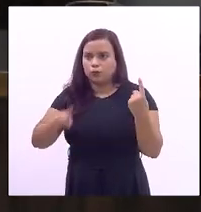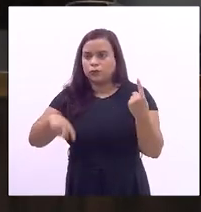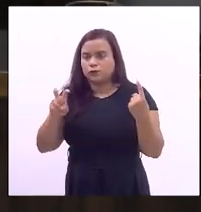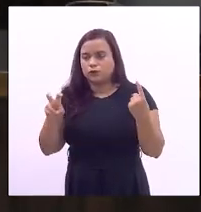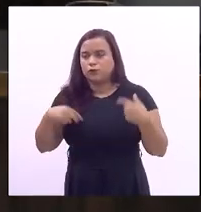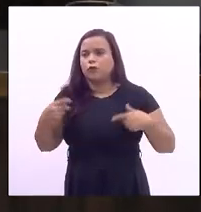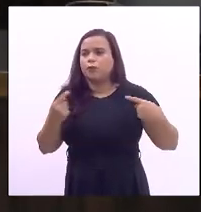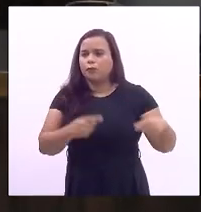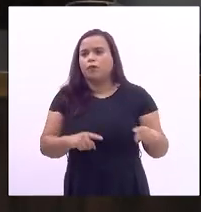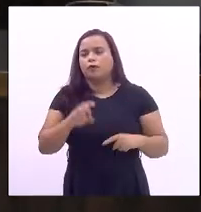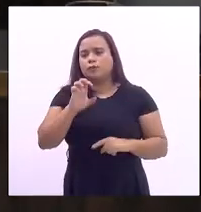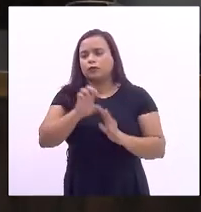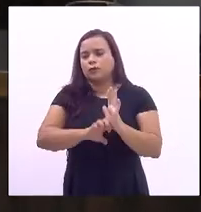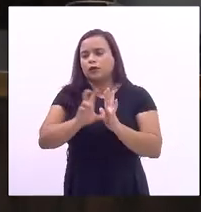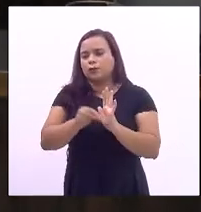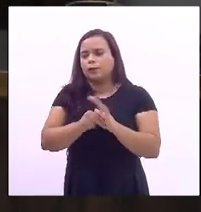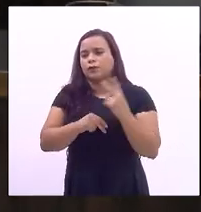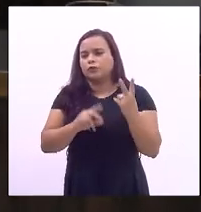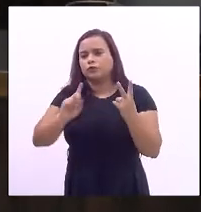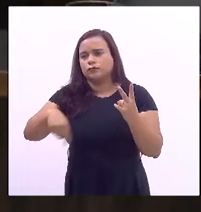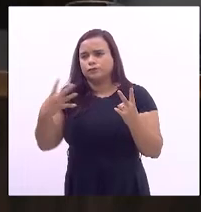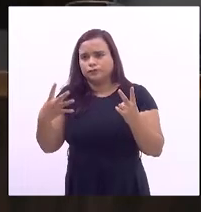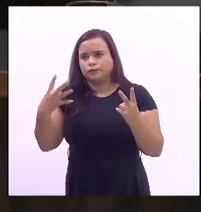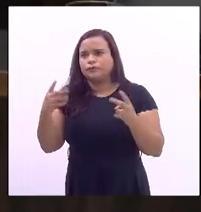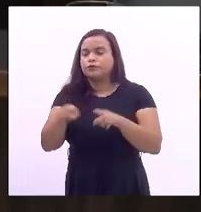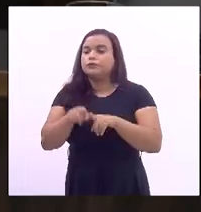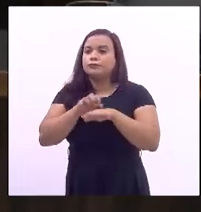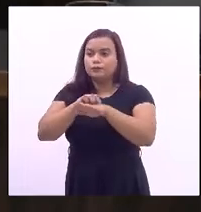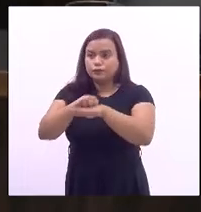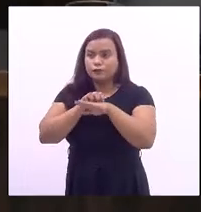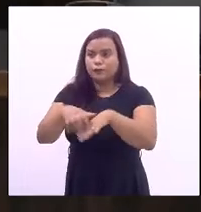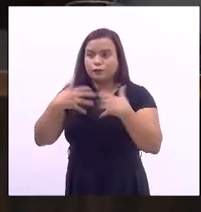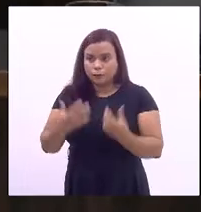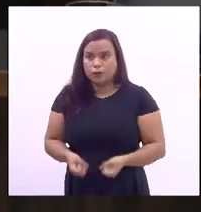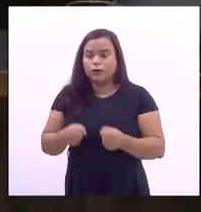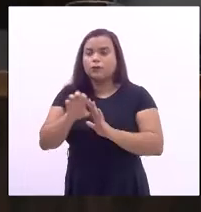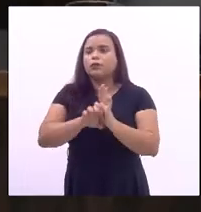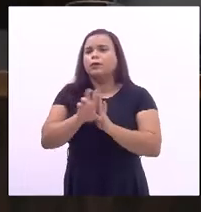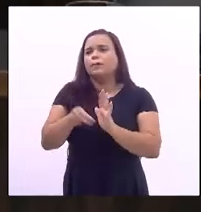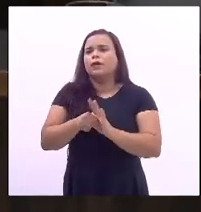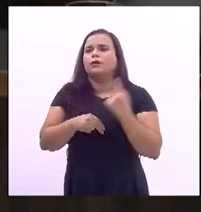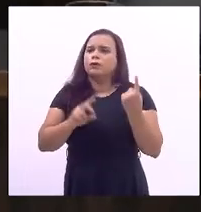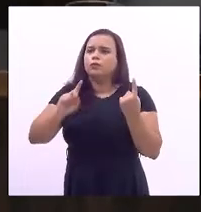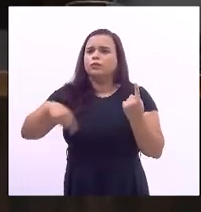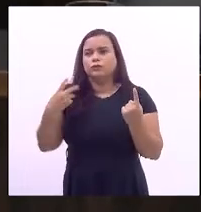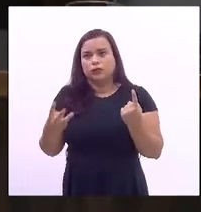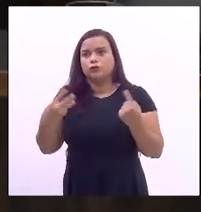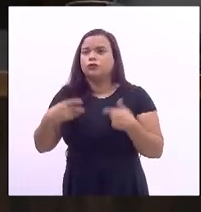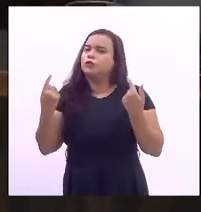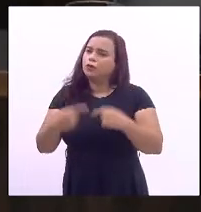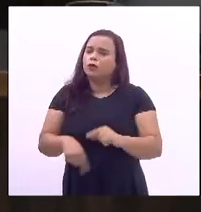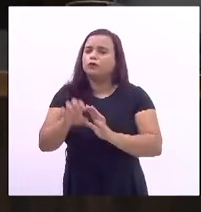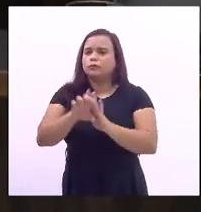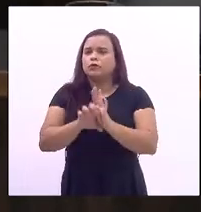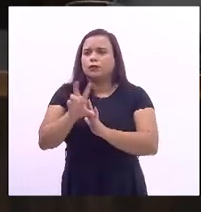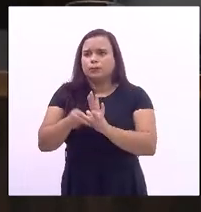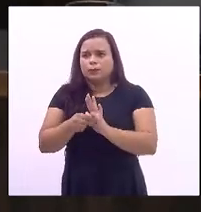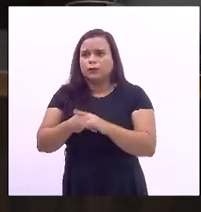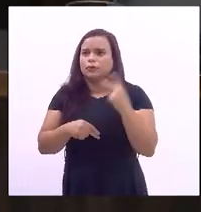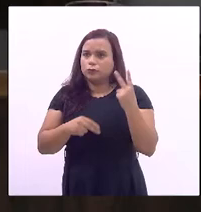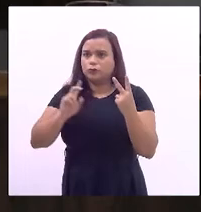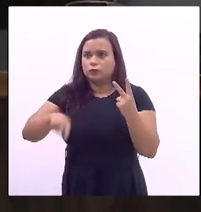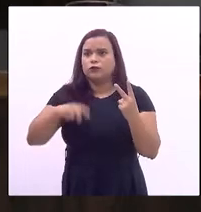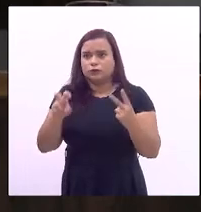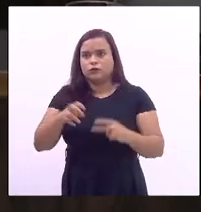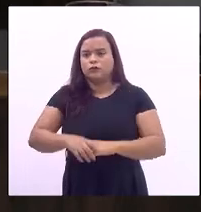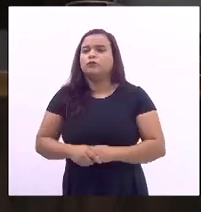cinco contrário às emendas 2 e 4 e transporte favoráveis emenda Sul e três e contrário às emendas dois e